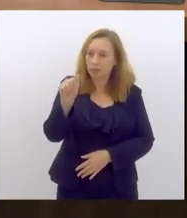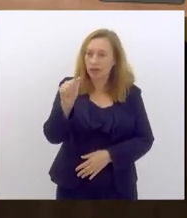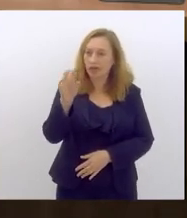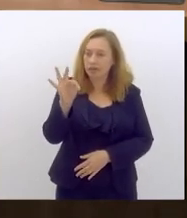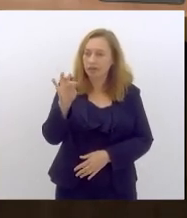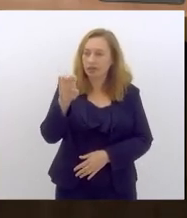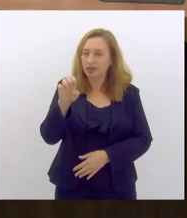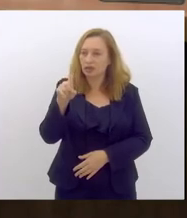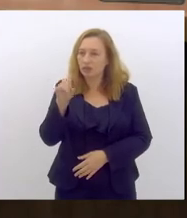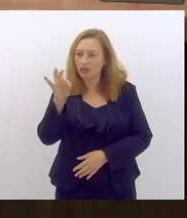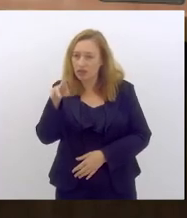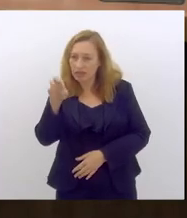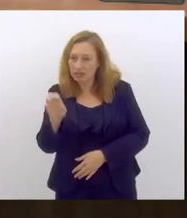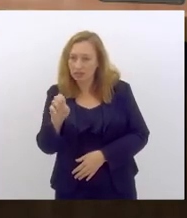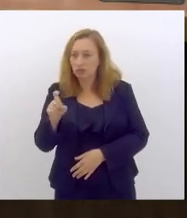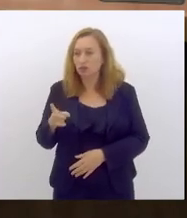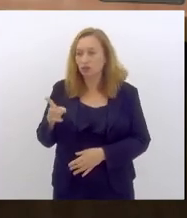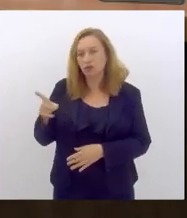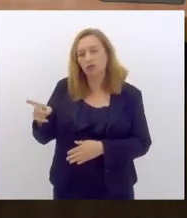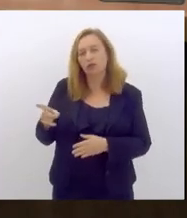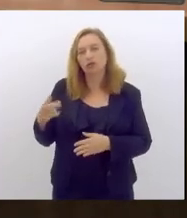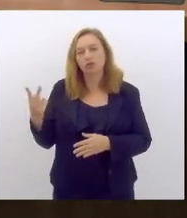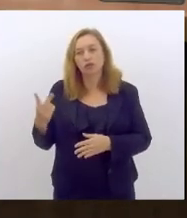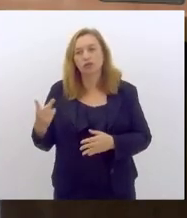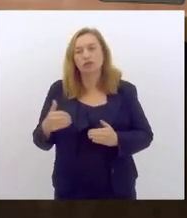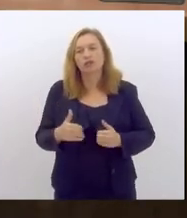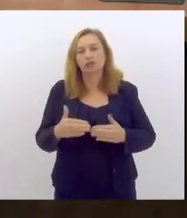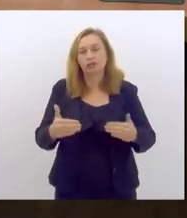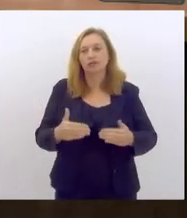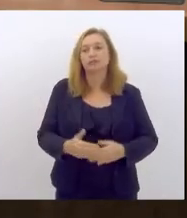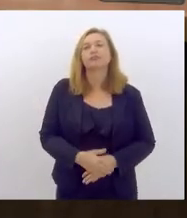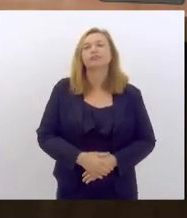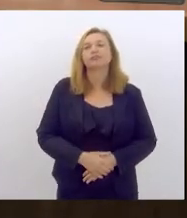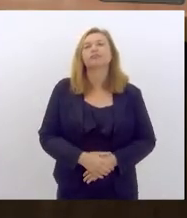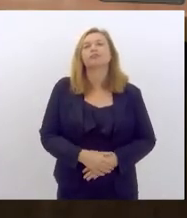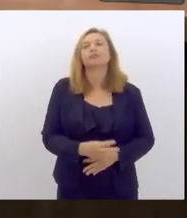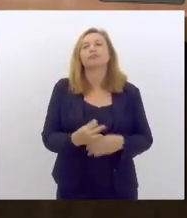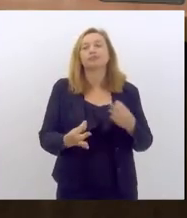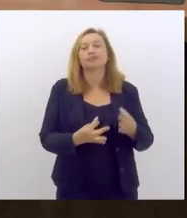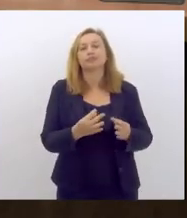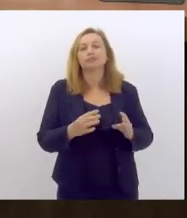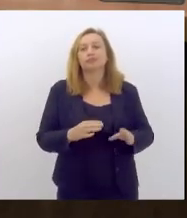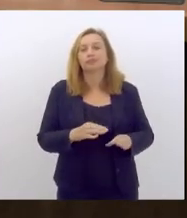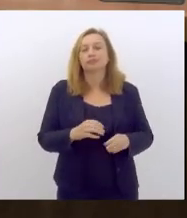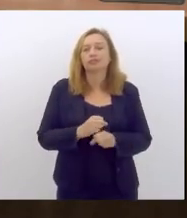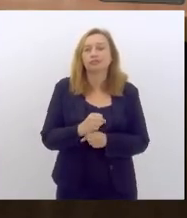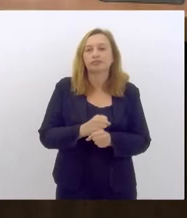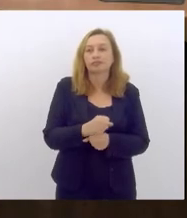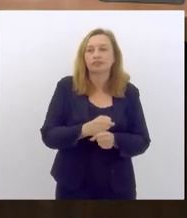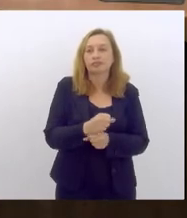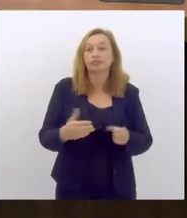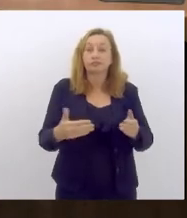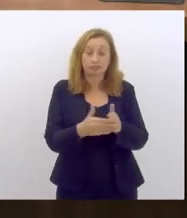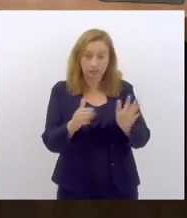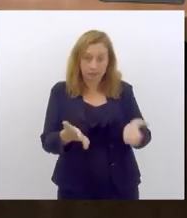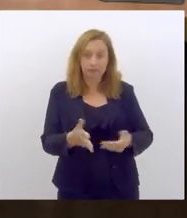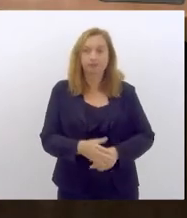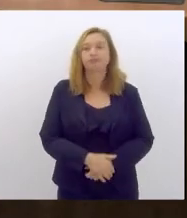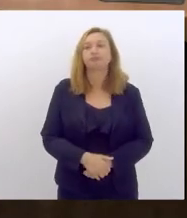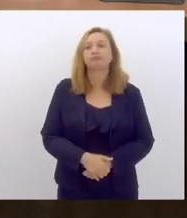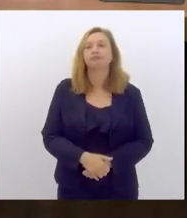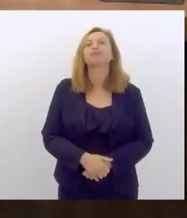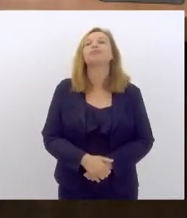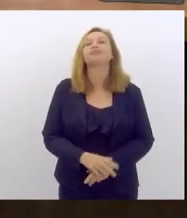lá pessoalmente inaugurar e aquela estação atendeu por muito tempo e atende até hoje